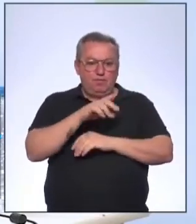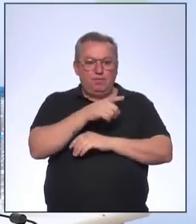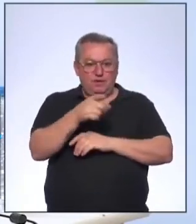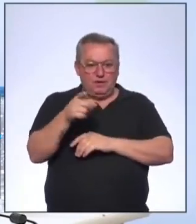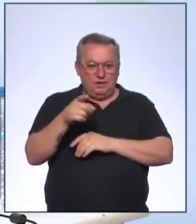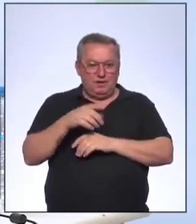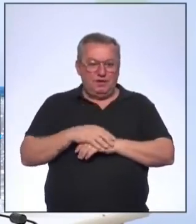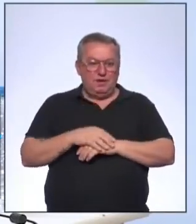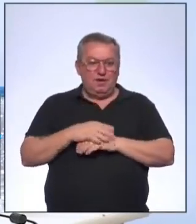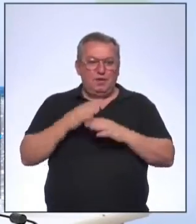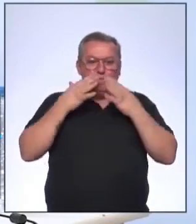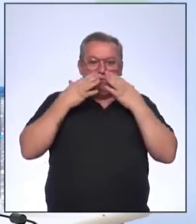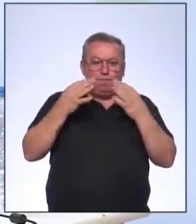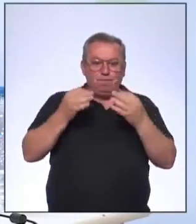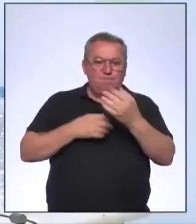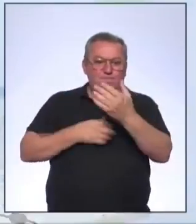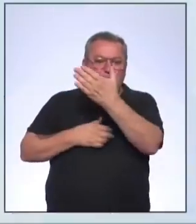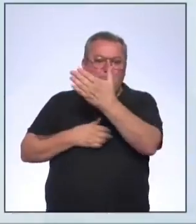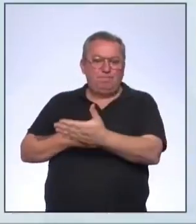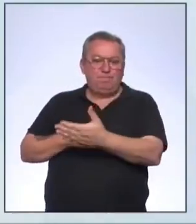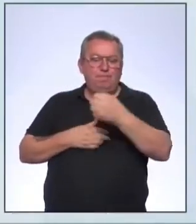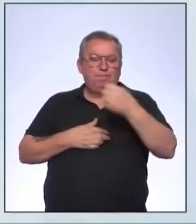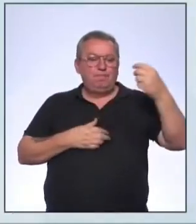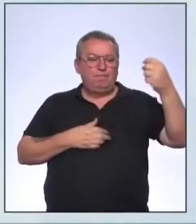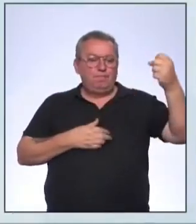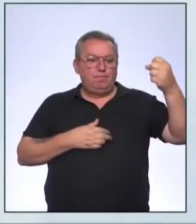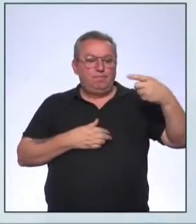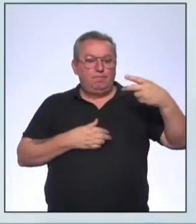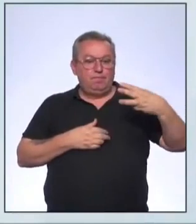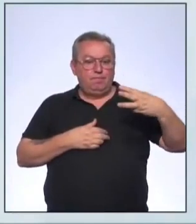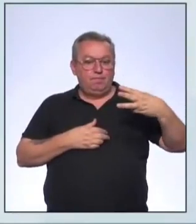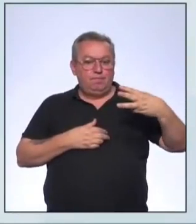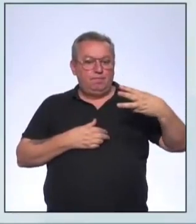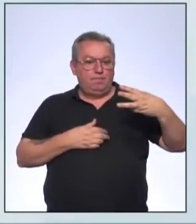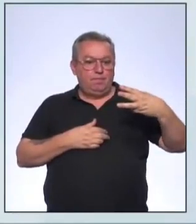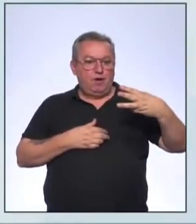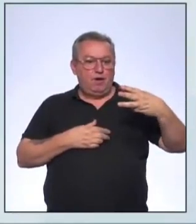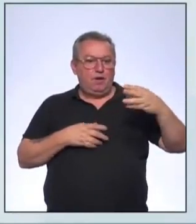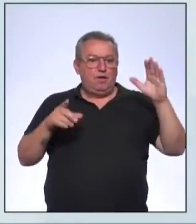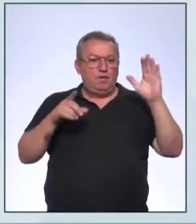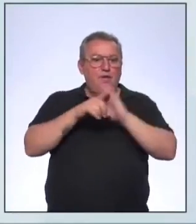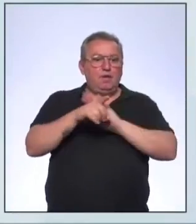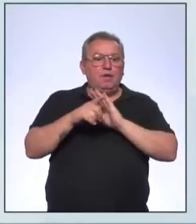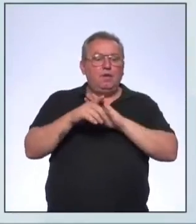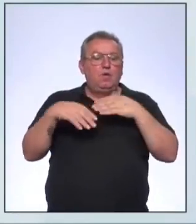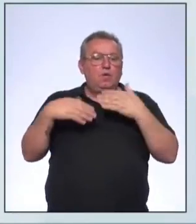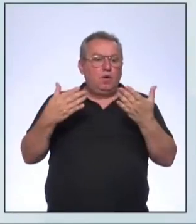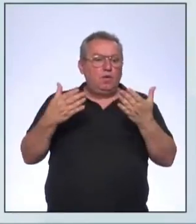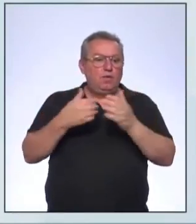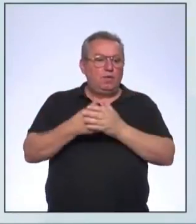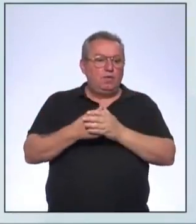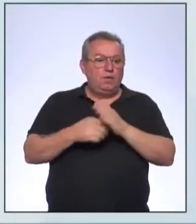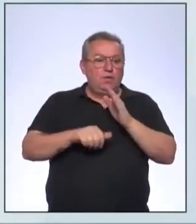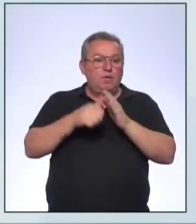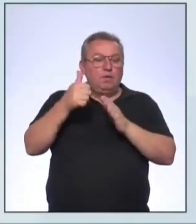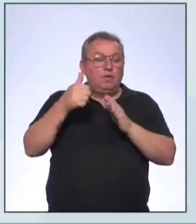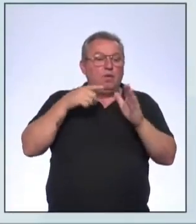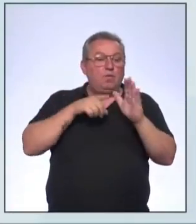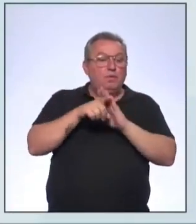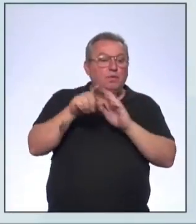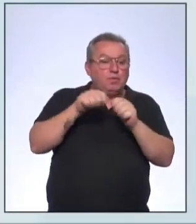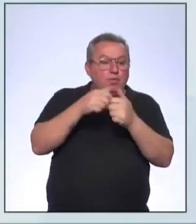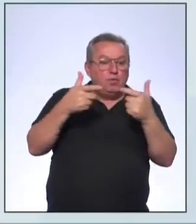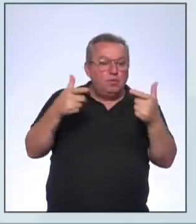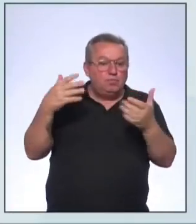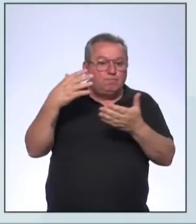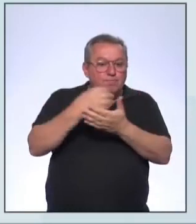vocês. Então observem na tela aí 3 perguntas, aí, 3 questionamentos referentes aí à aula anterior. A primeira pergunta: qual o